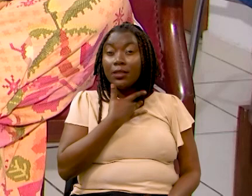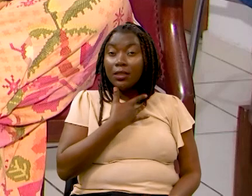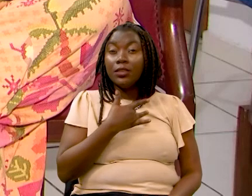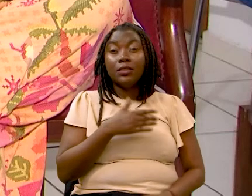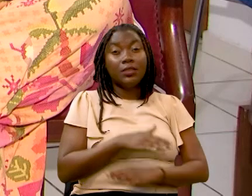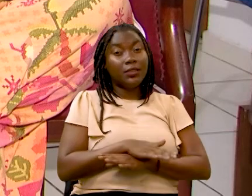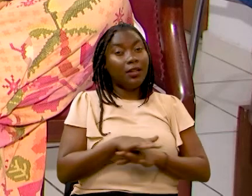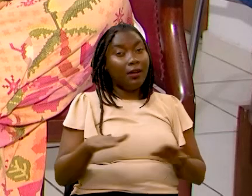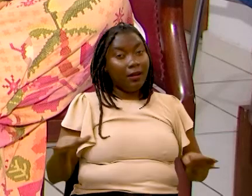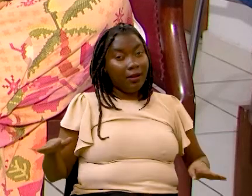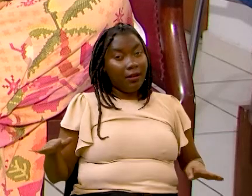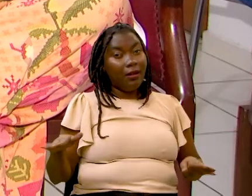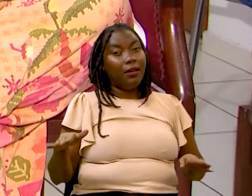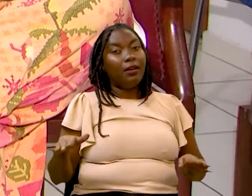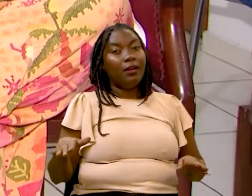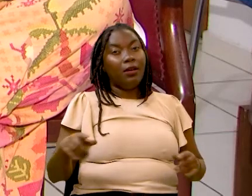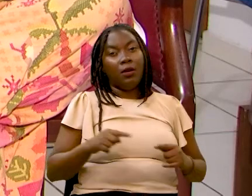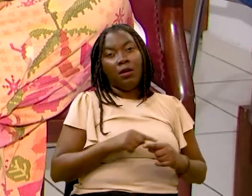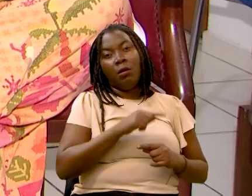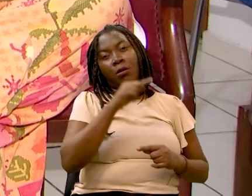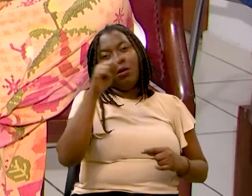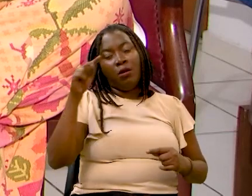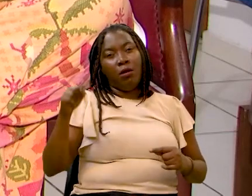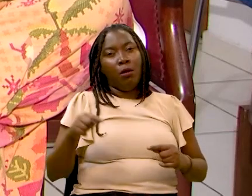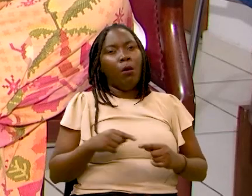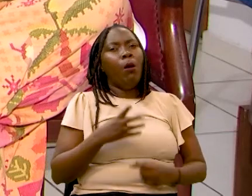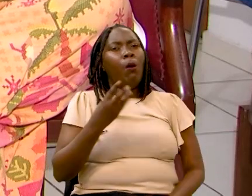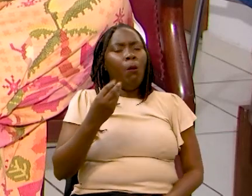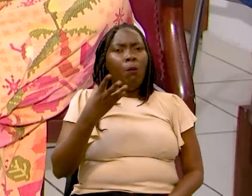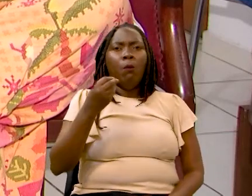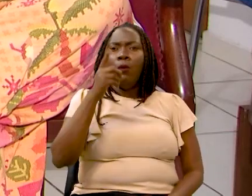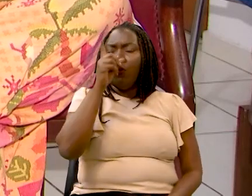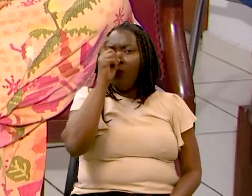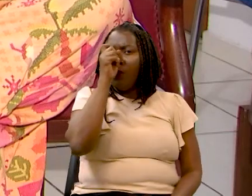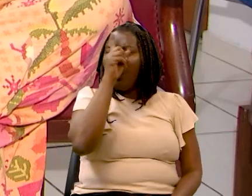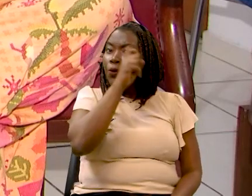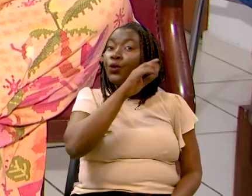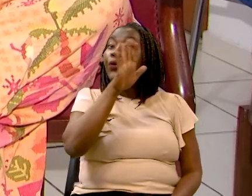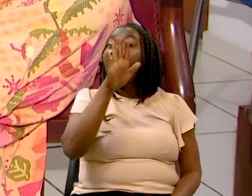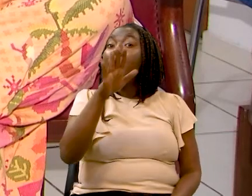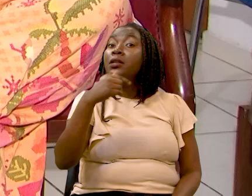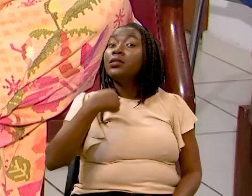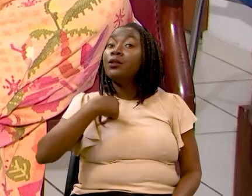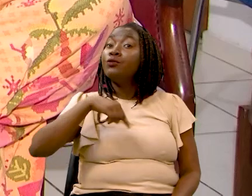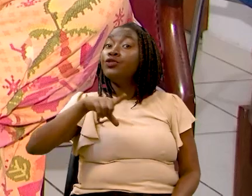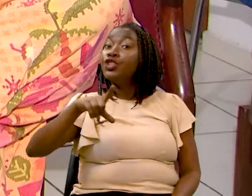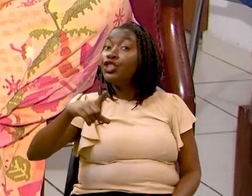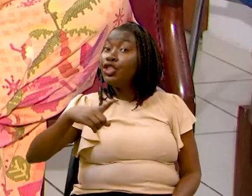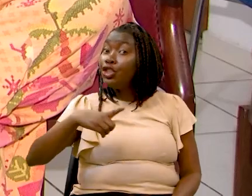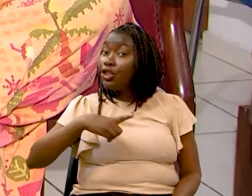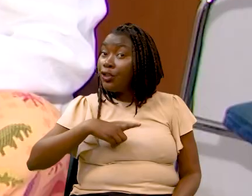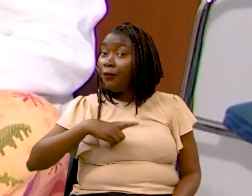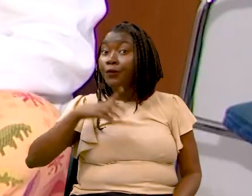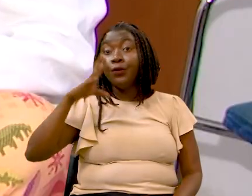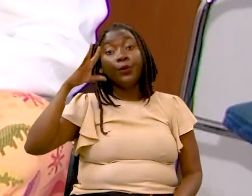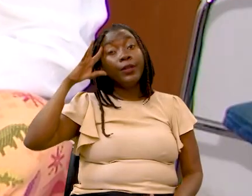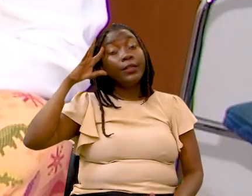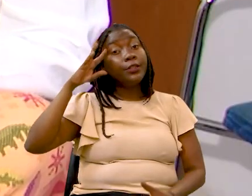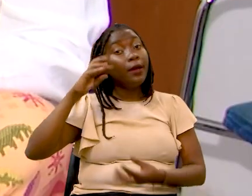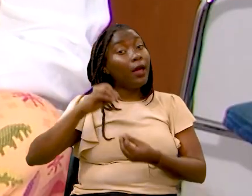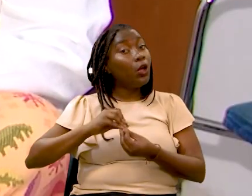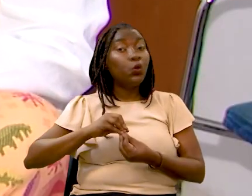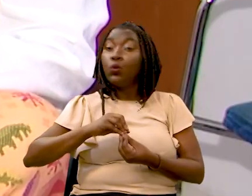tive a possibilidade ali, o desejo de encerrar um ciclo, sabe? Foi muito, muito difícil, mas